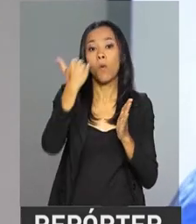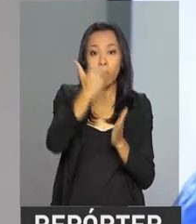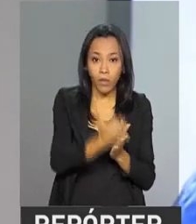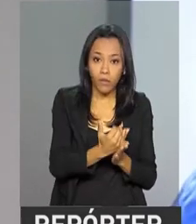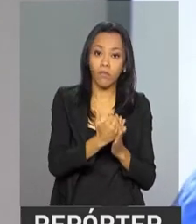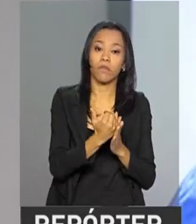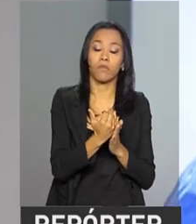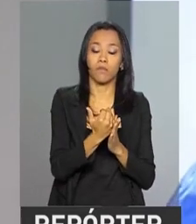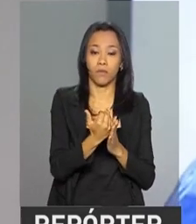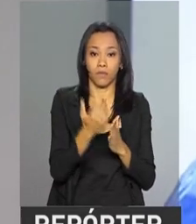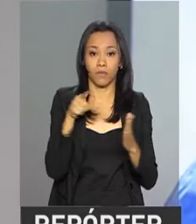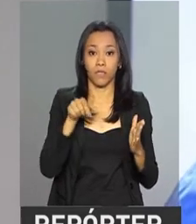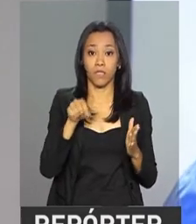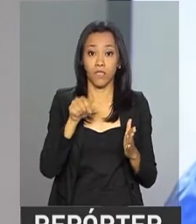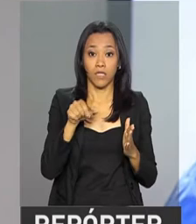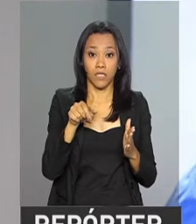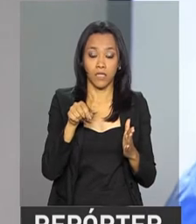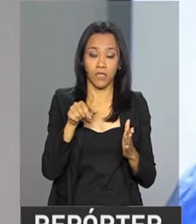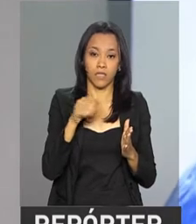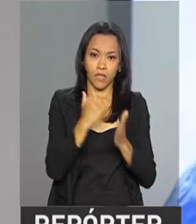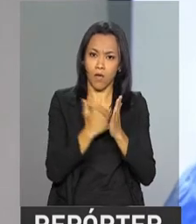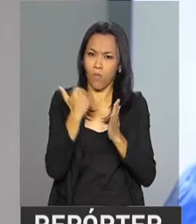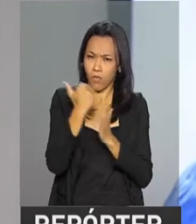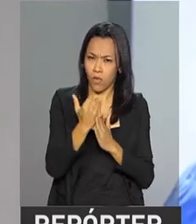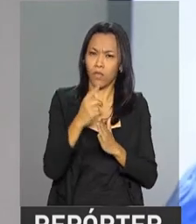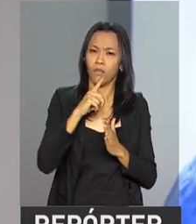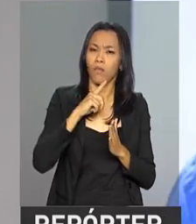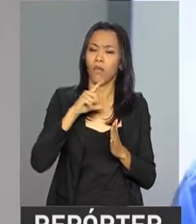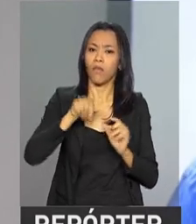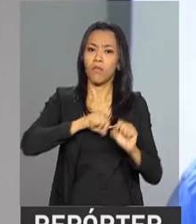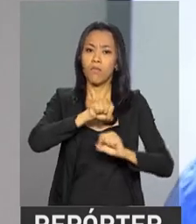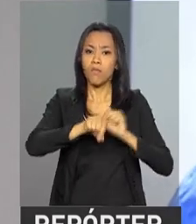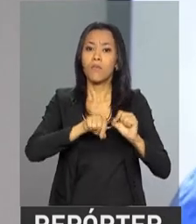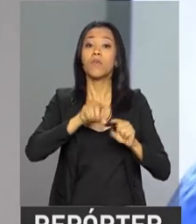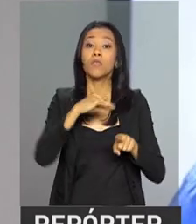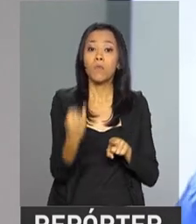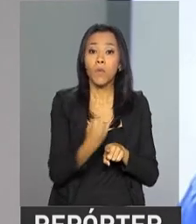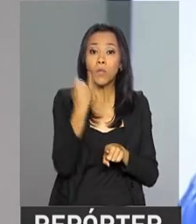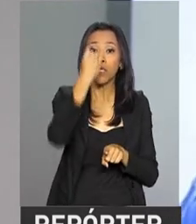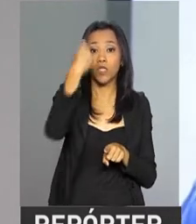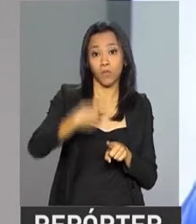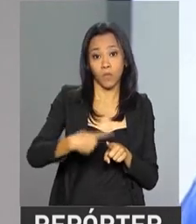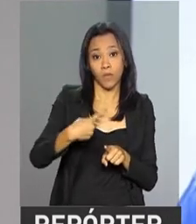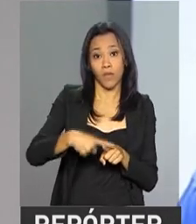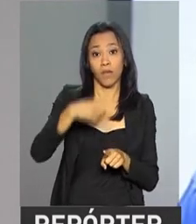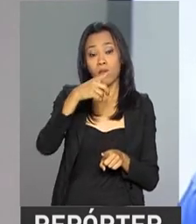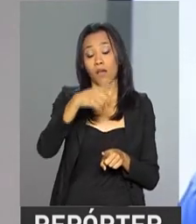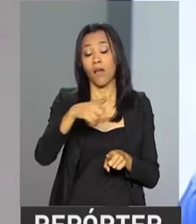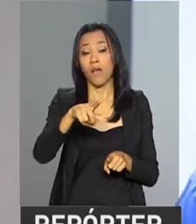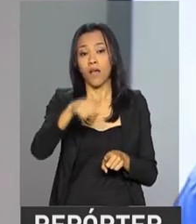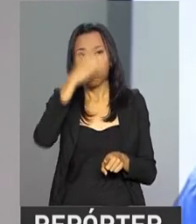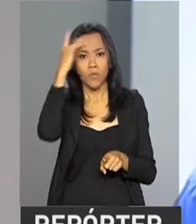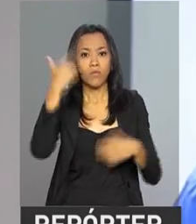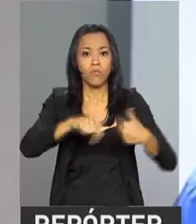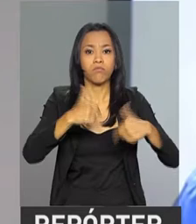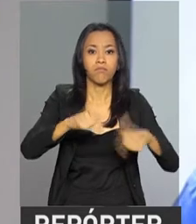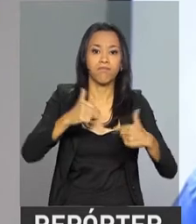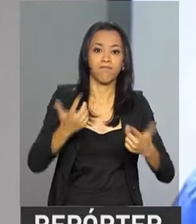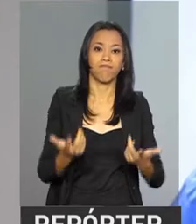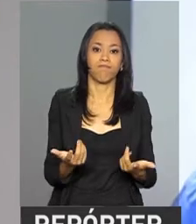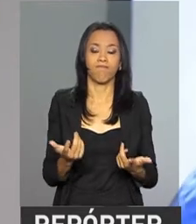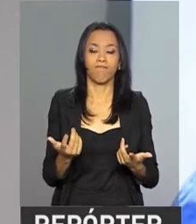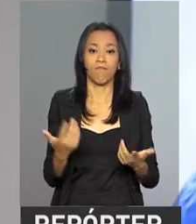de rendimento e esse aumento ele é importante ainda que vem através da informalidade porque você